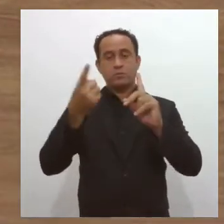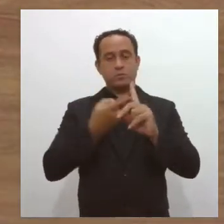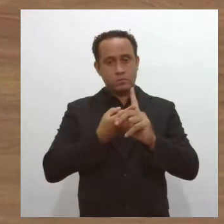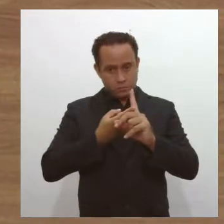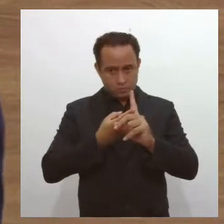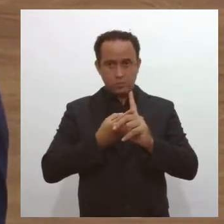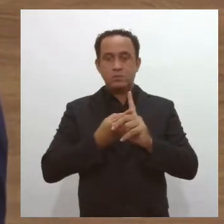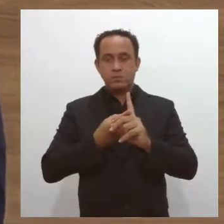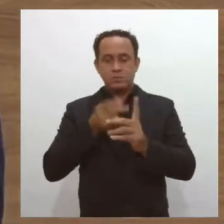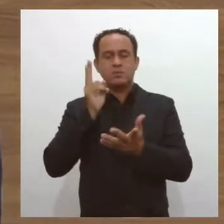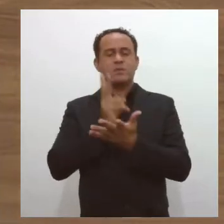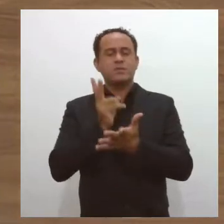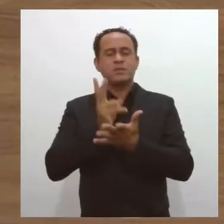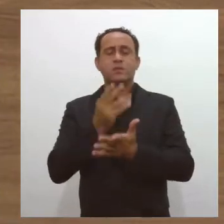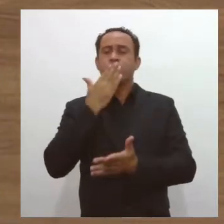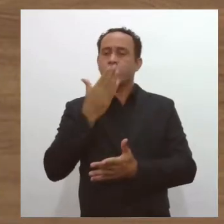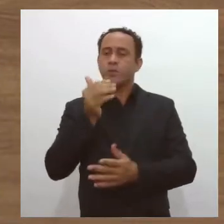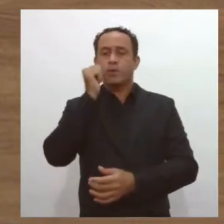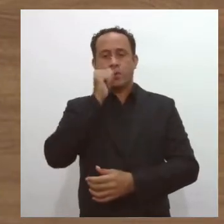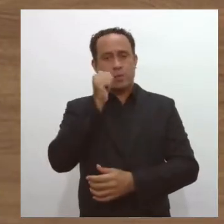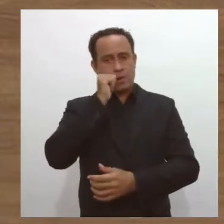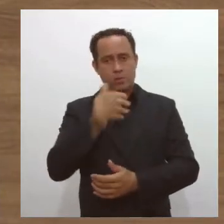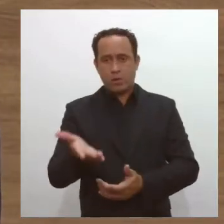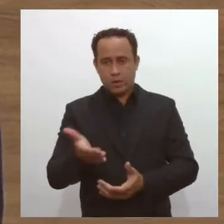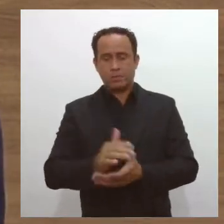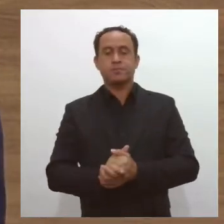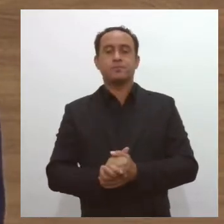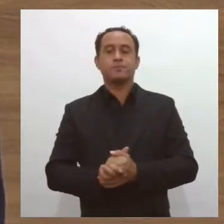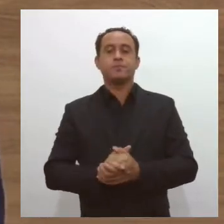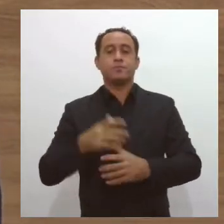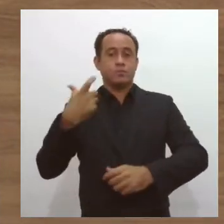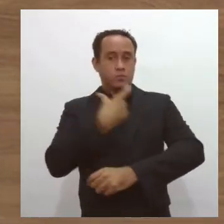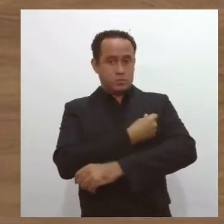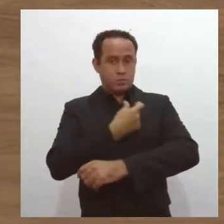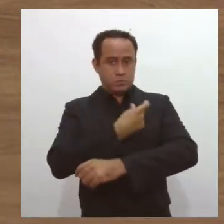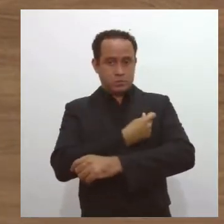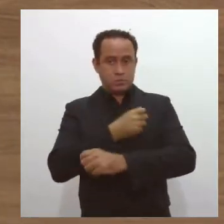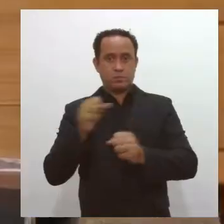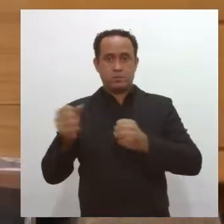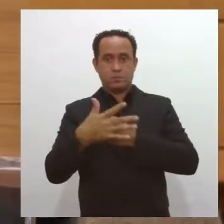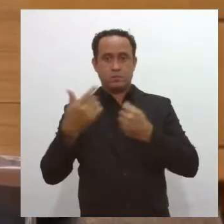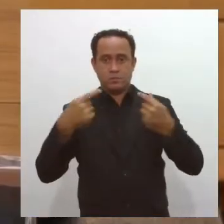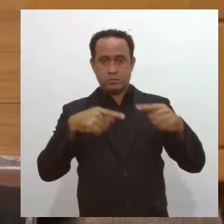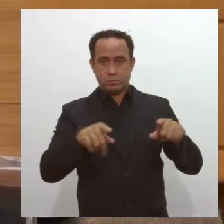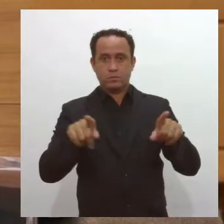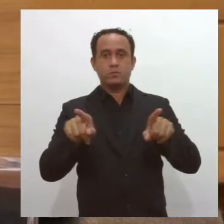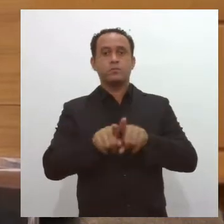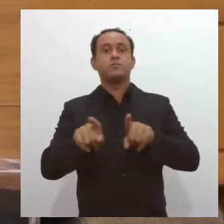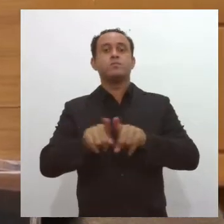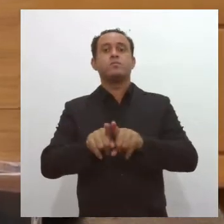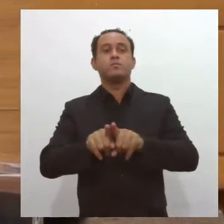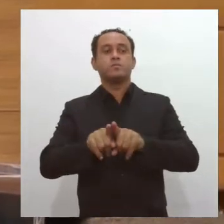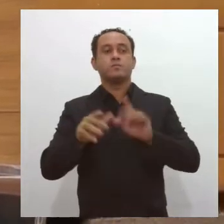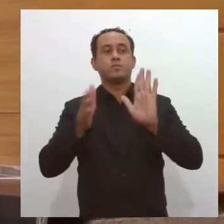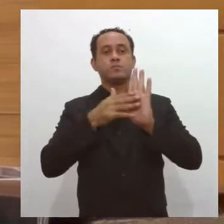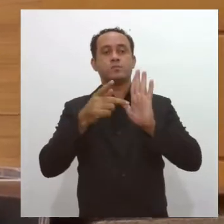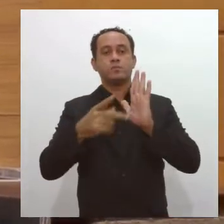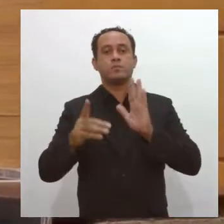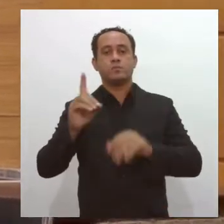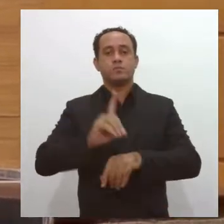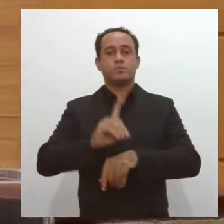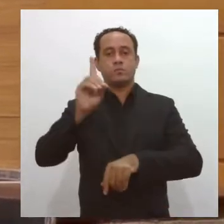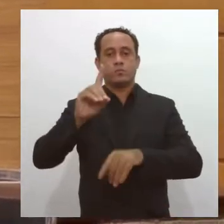pós-parto, sempre que solicitados pela parturiente. Sobre a vacinação contra a Covid-19, uma indicação do deputado Dr.